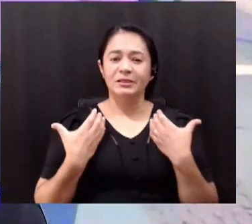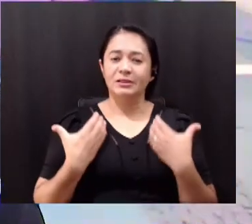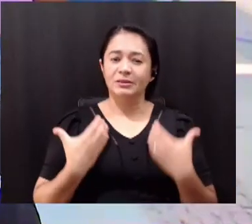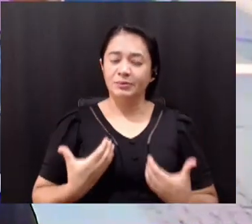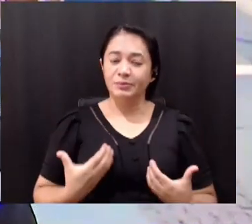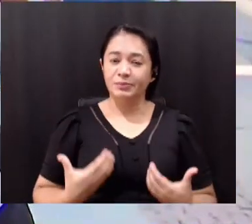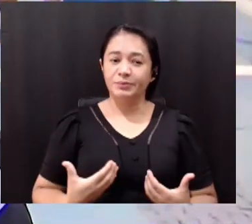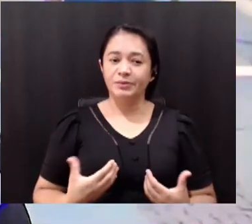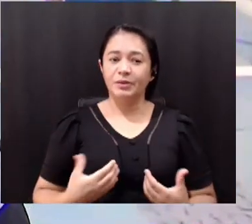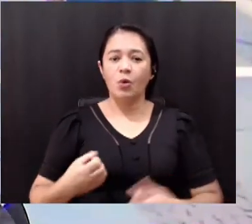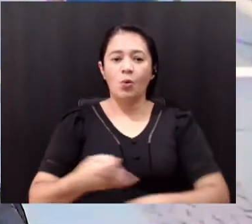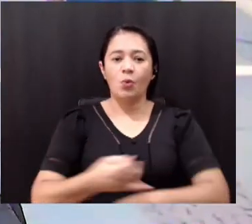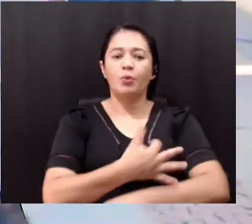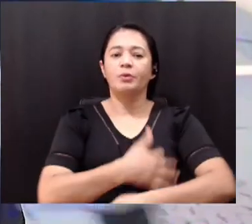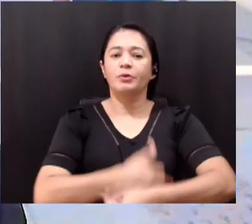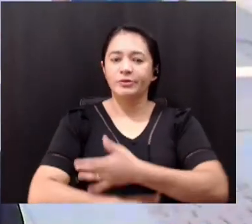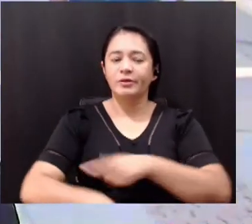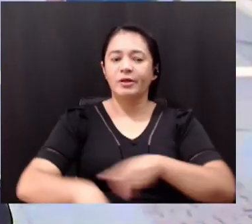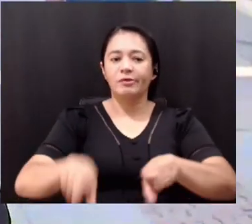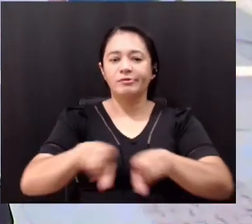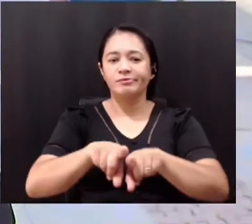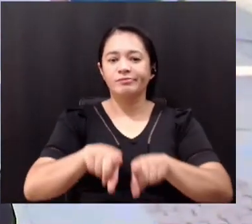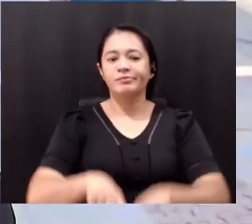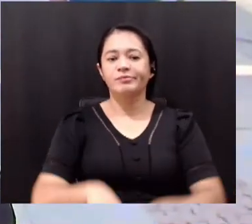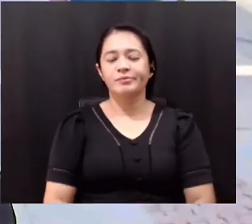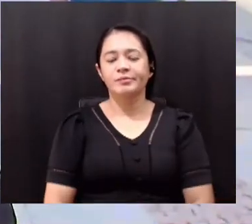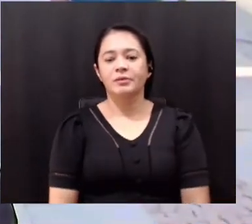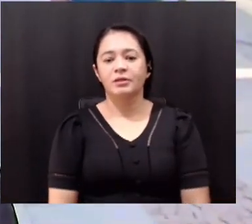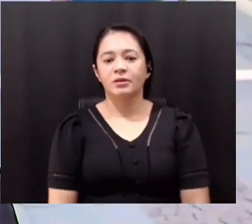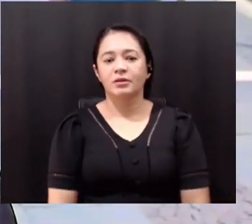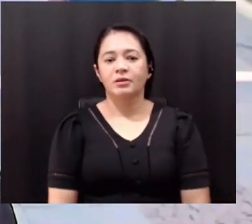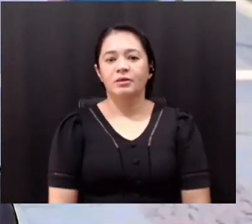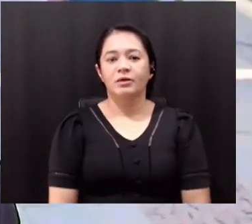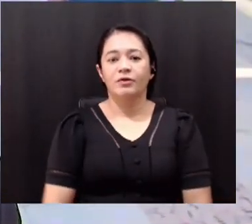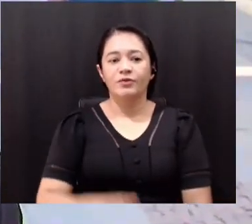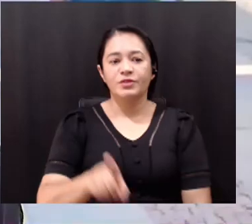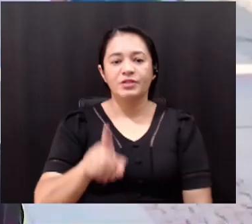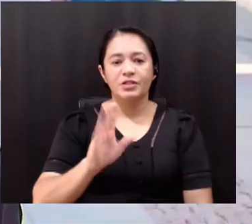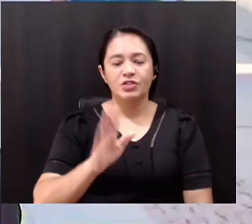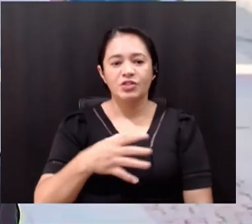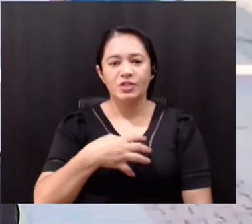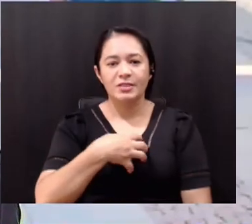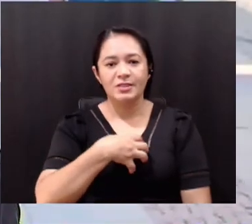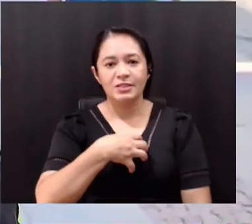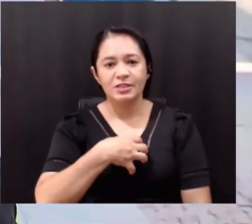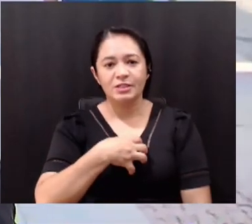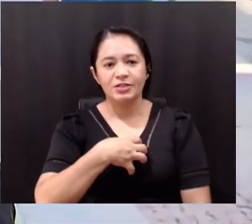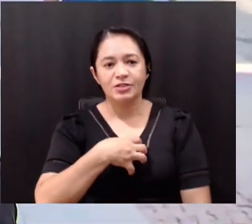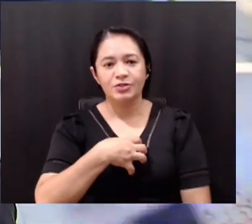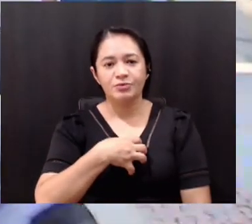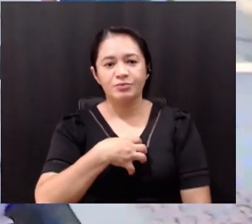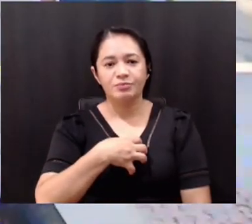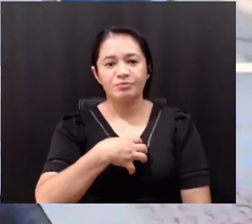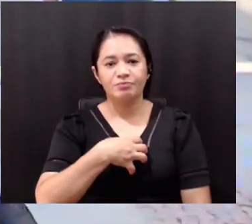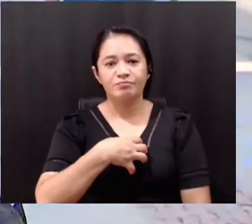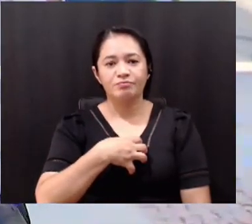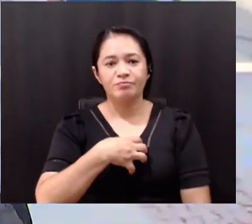emocional também. Muito. Você já sentiu, então, essa exaustão após um dia de